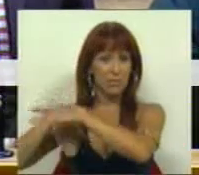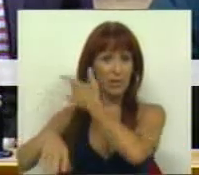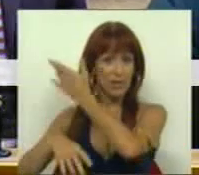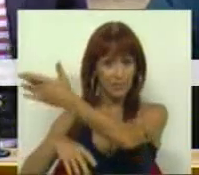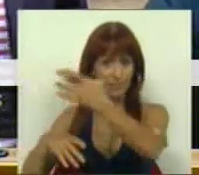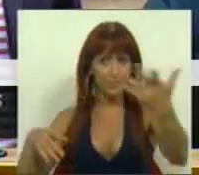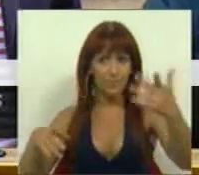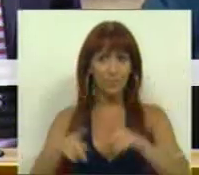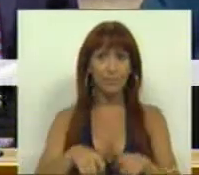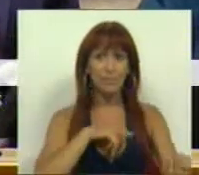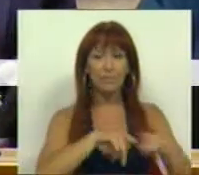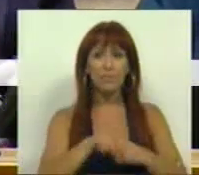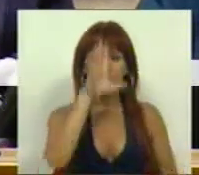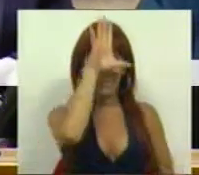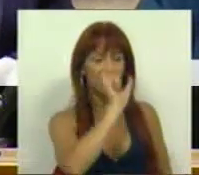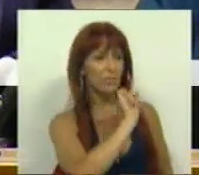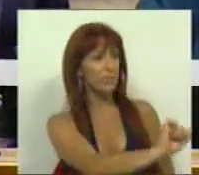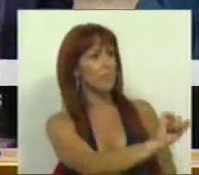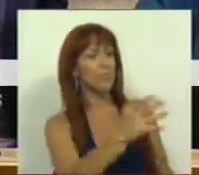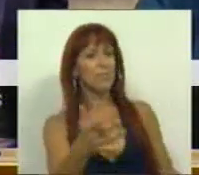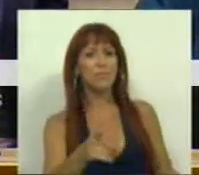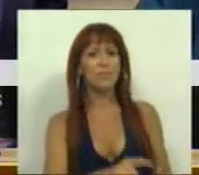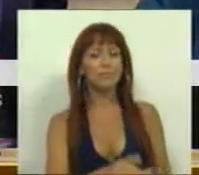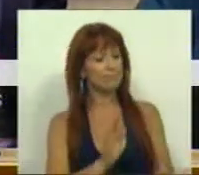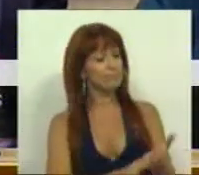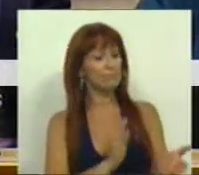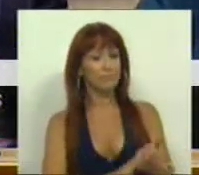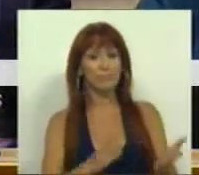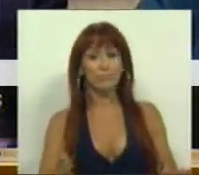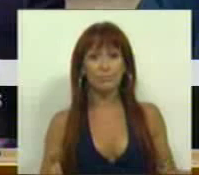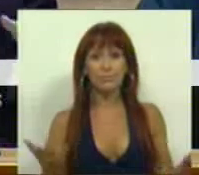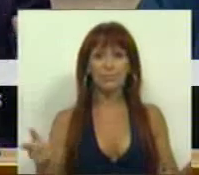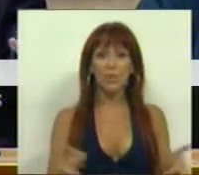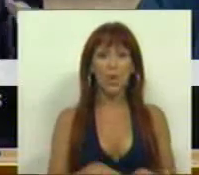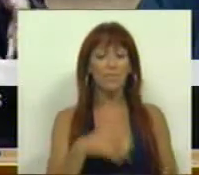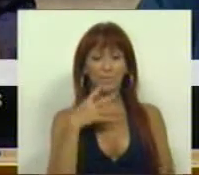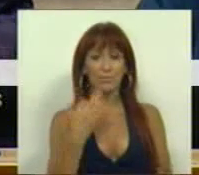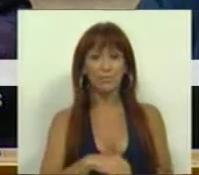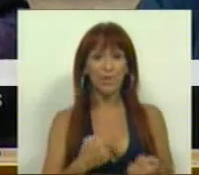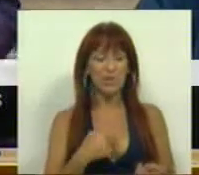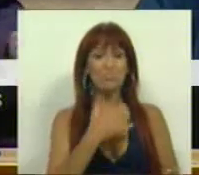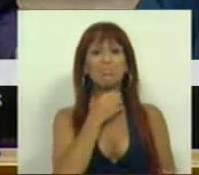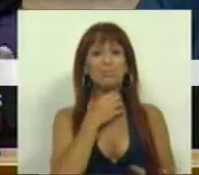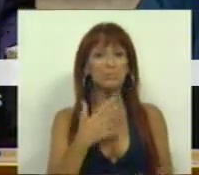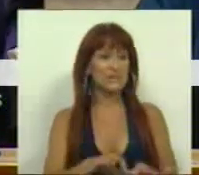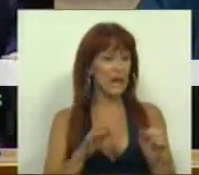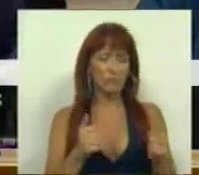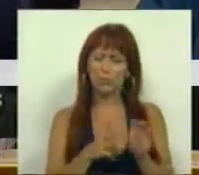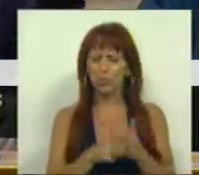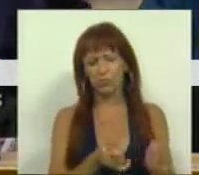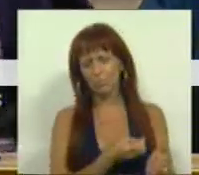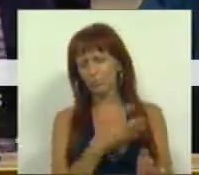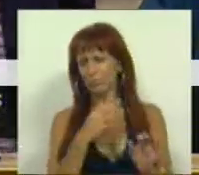exportações a política do governo provou ser de uma Total falência como em tudo o